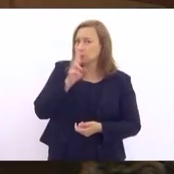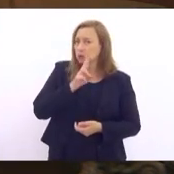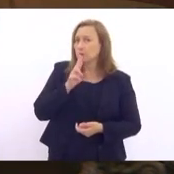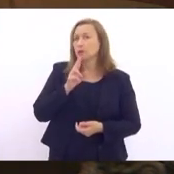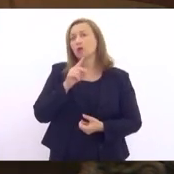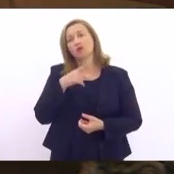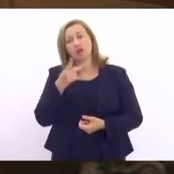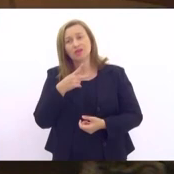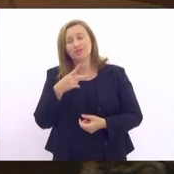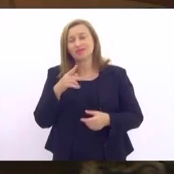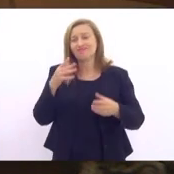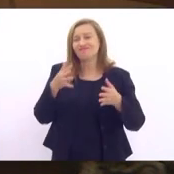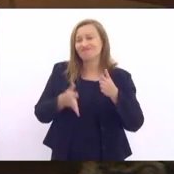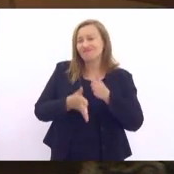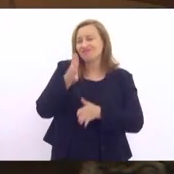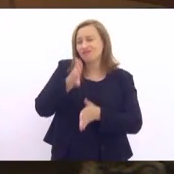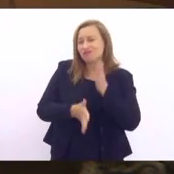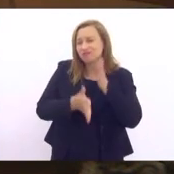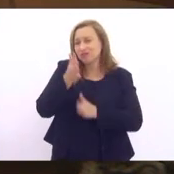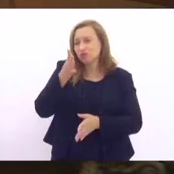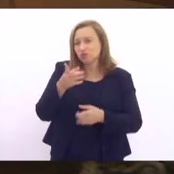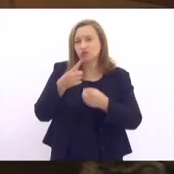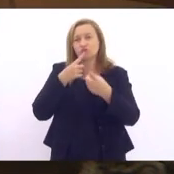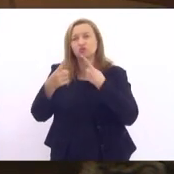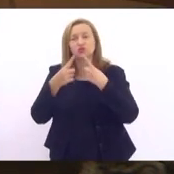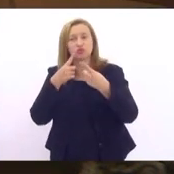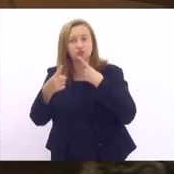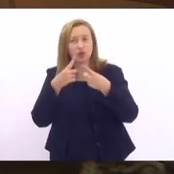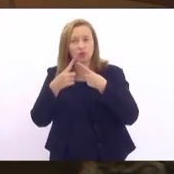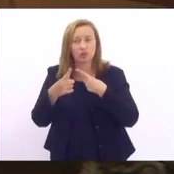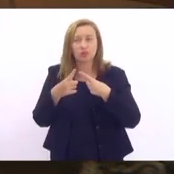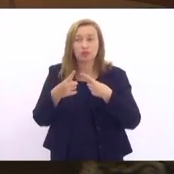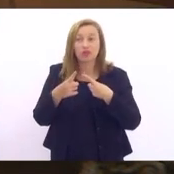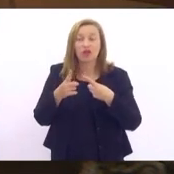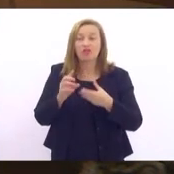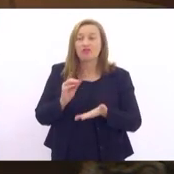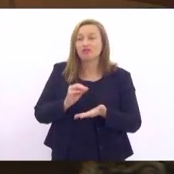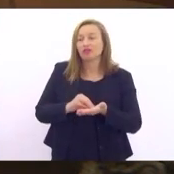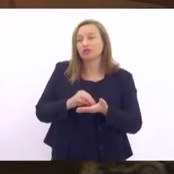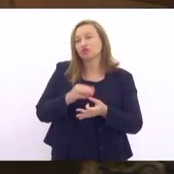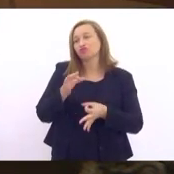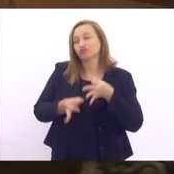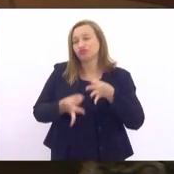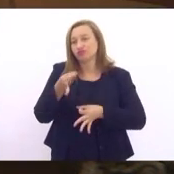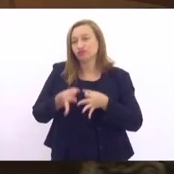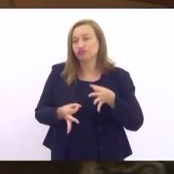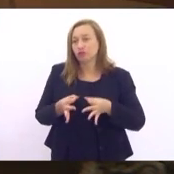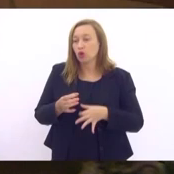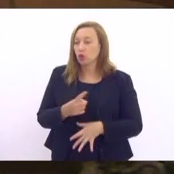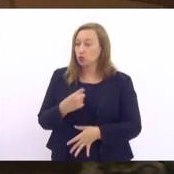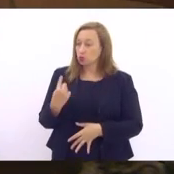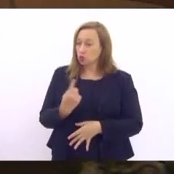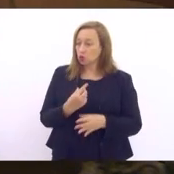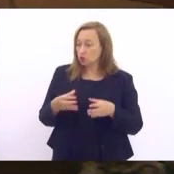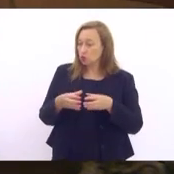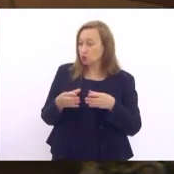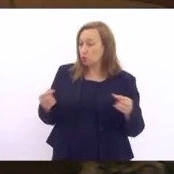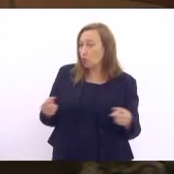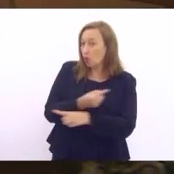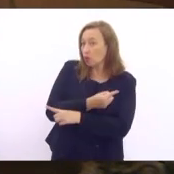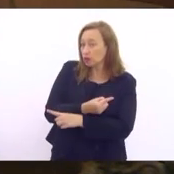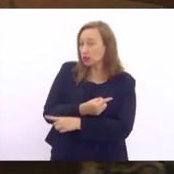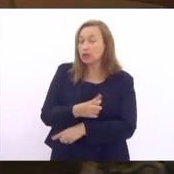debate, é injusto conosco da oposição, que temos lutado